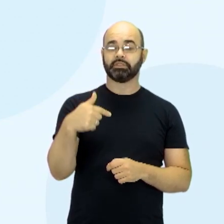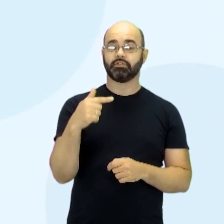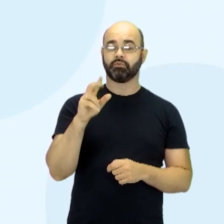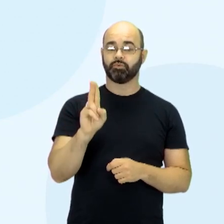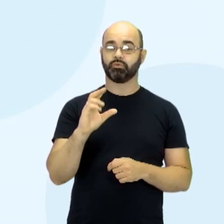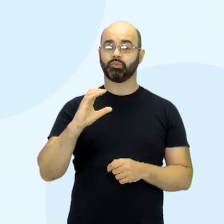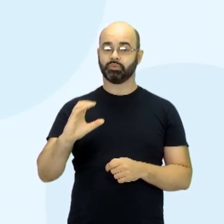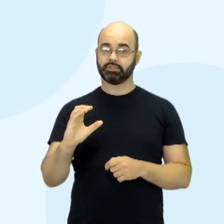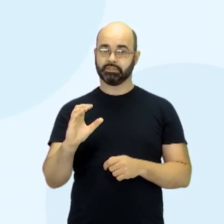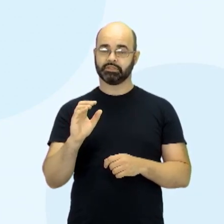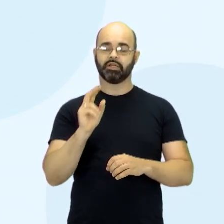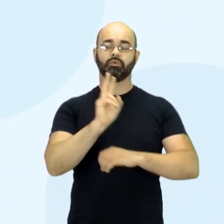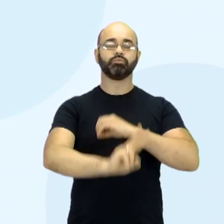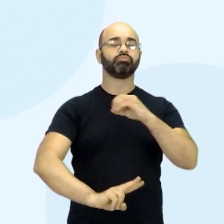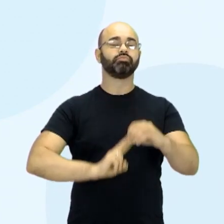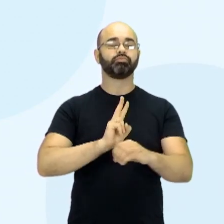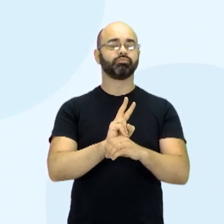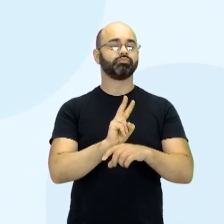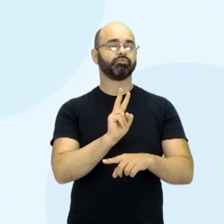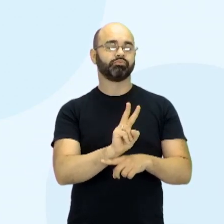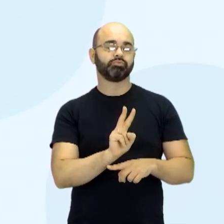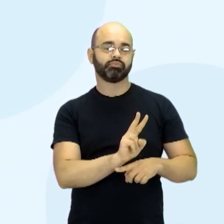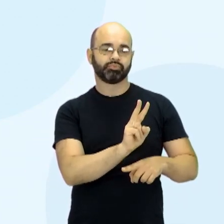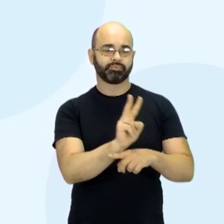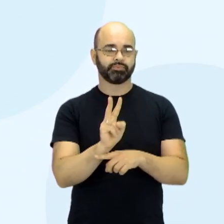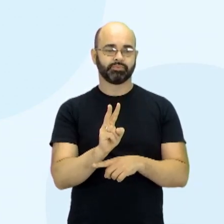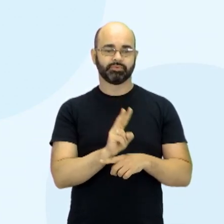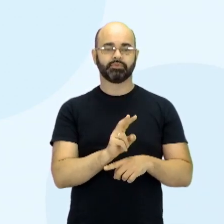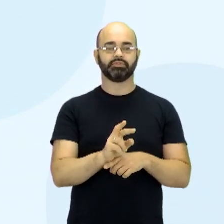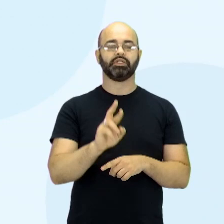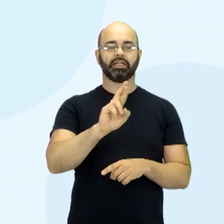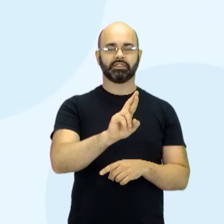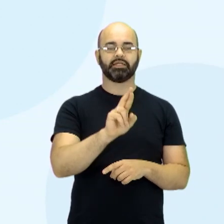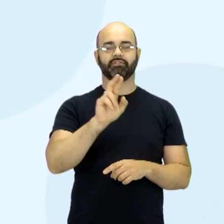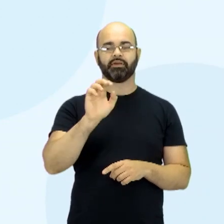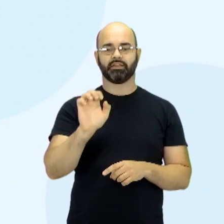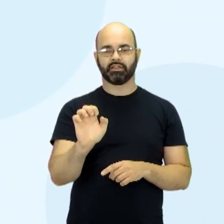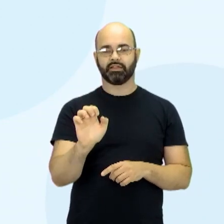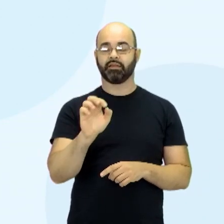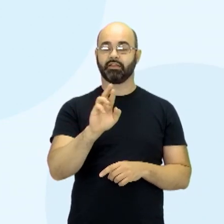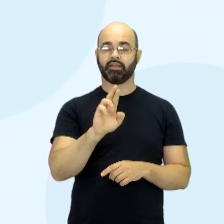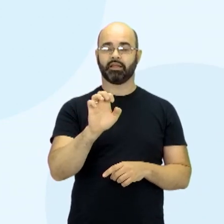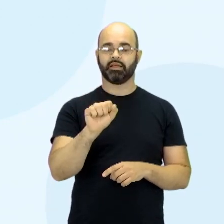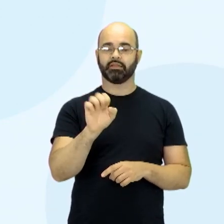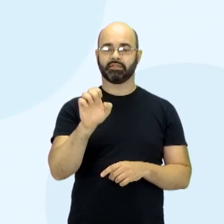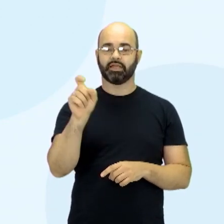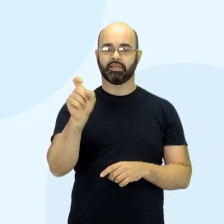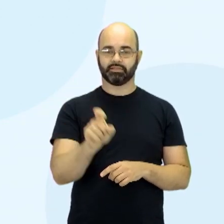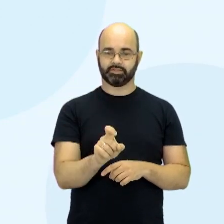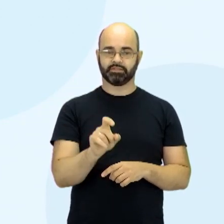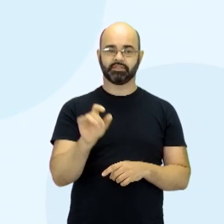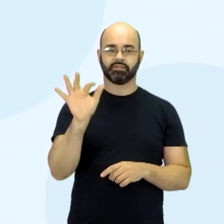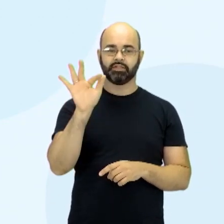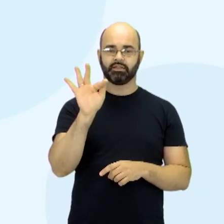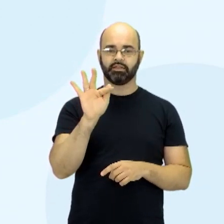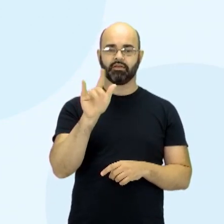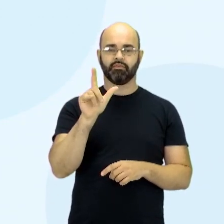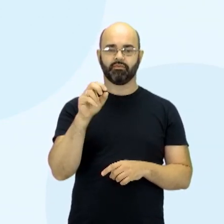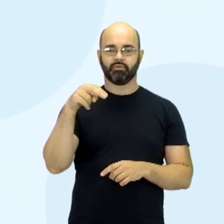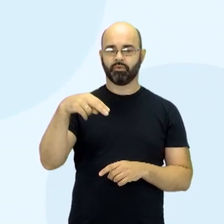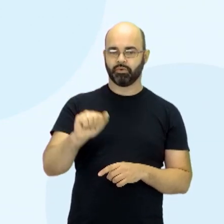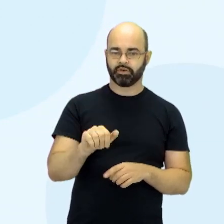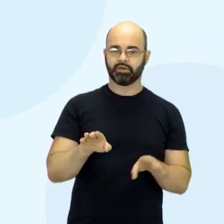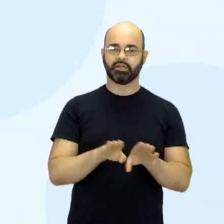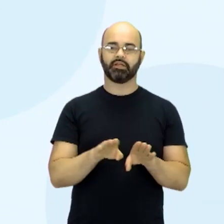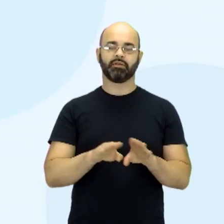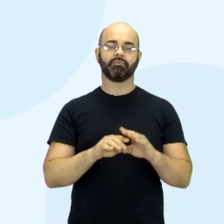uso sustentável das categorias Reserva Extrativista, né, RESEX, a Floresta Nacional, a FLONA, e a Reserva